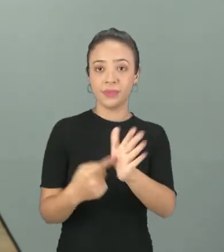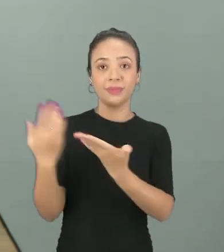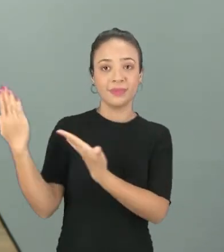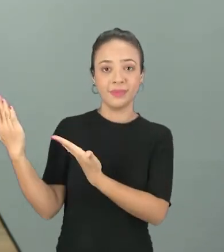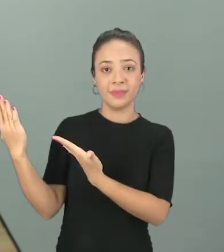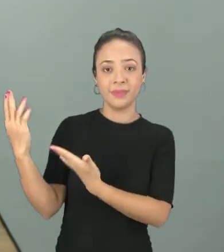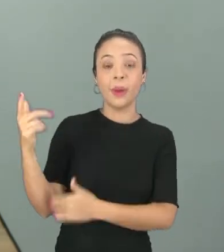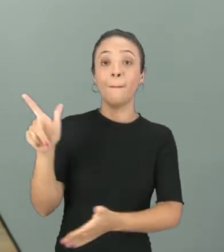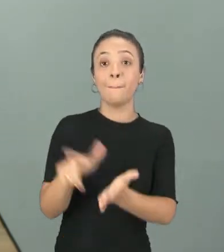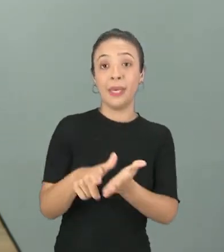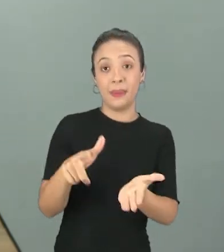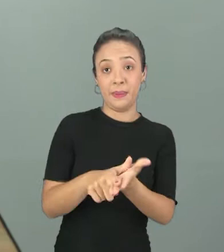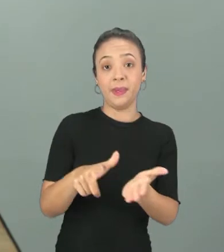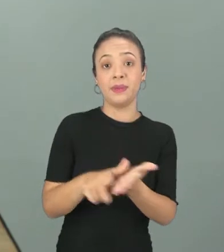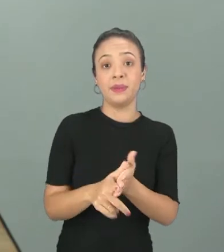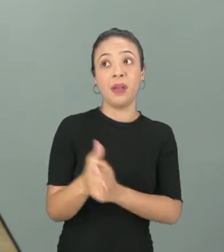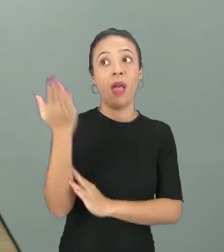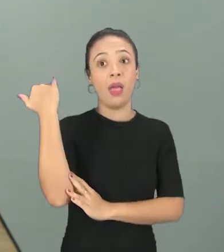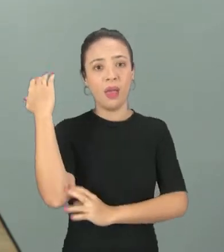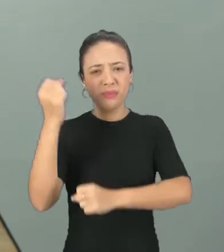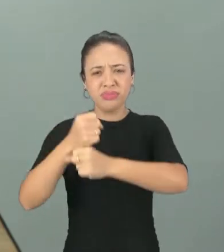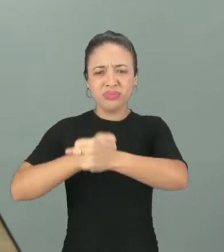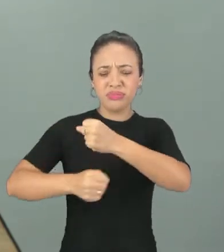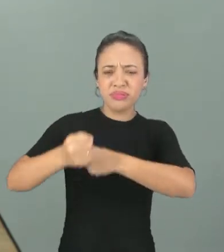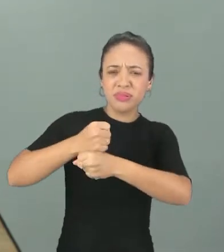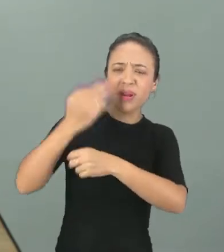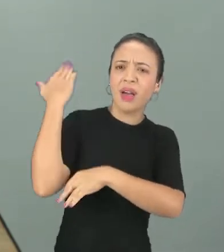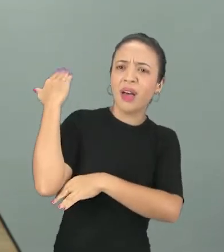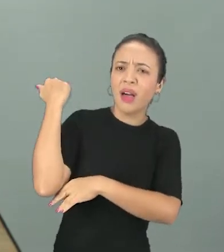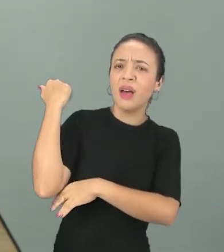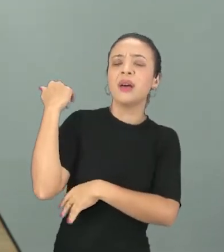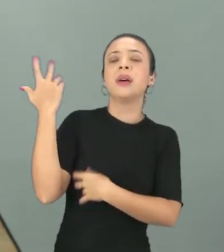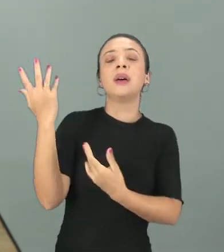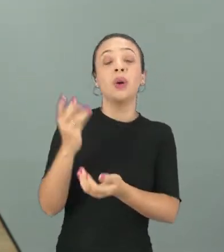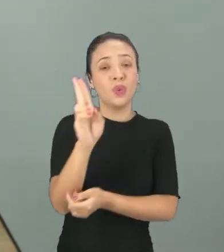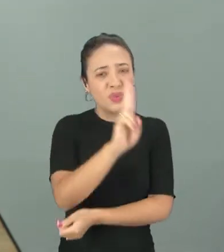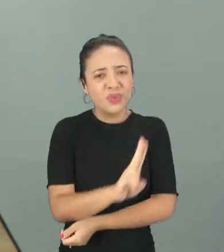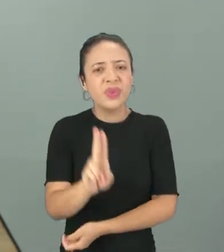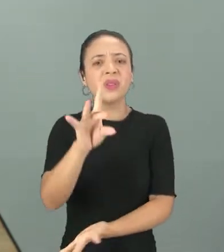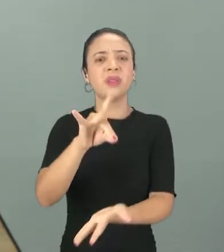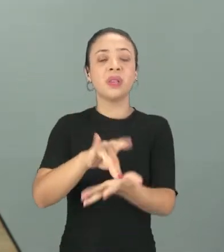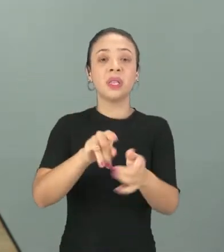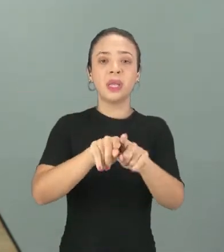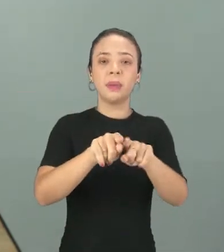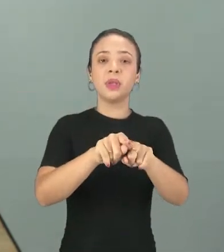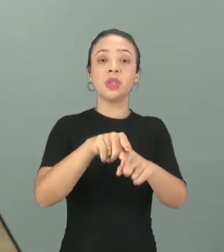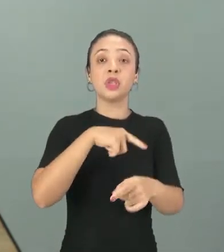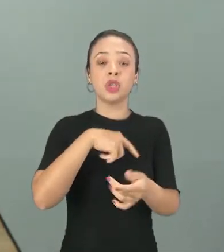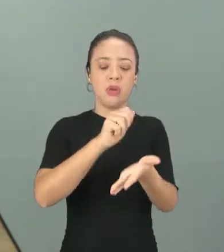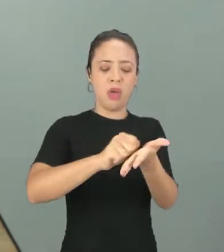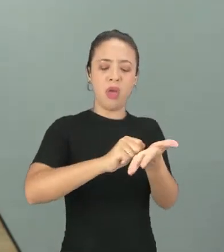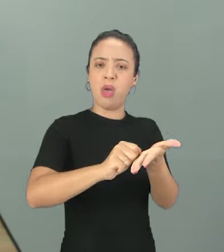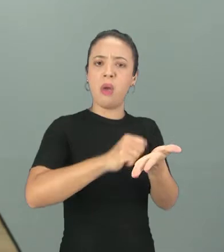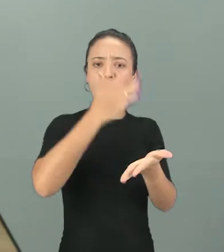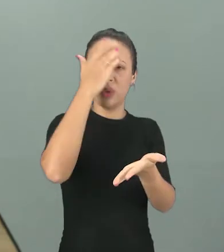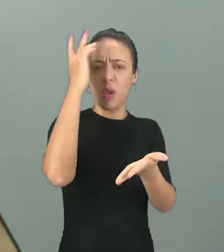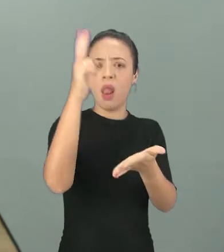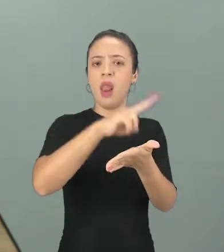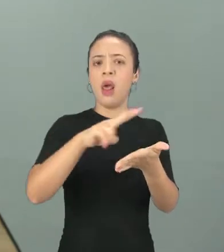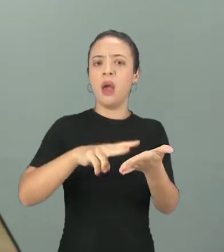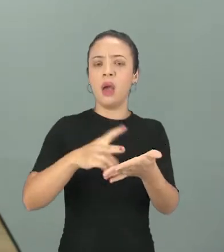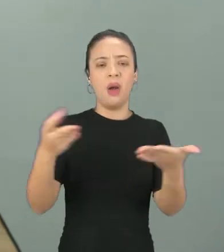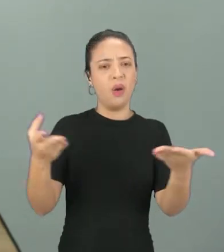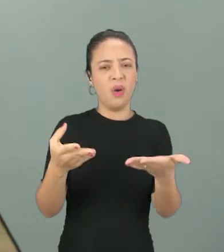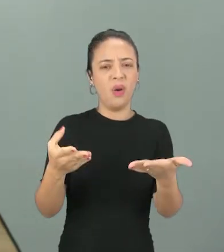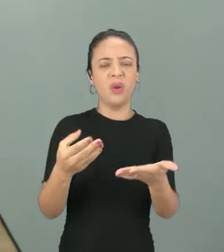que há alguns anos, né, era bastante usado e até assinado por leitores, mas hoje em dia não é